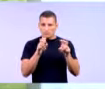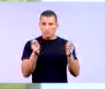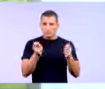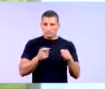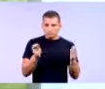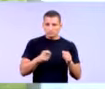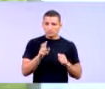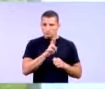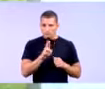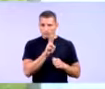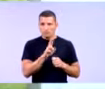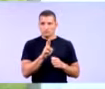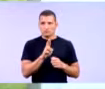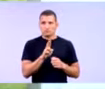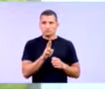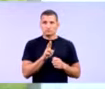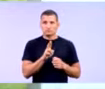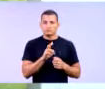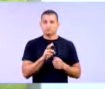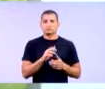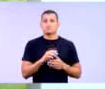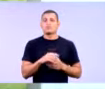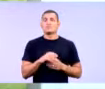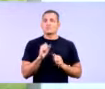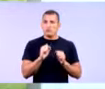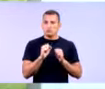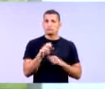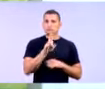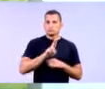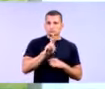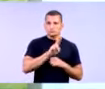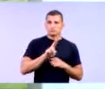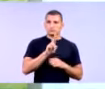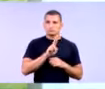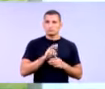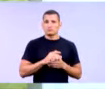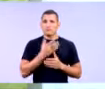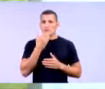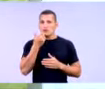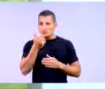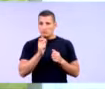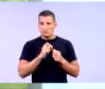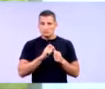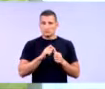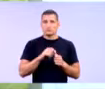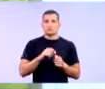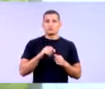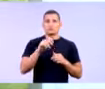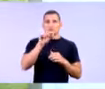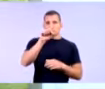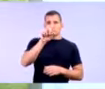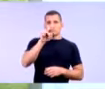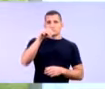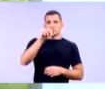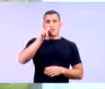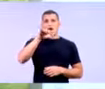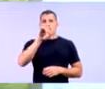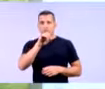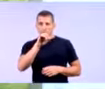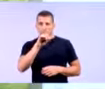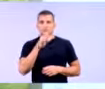eficiência, não tenha dúvidas, utilize ele. É melhor você fazer um sumário automático, onde eu quero ir para a